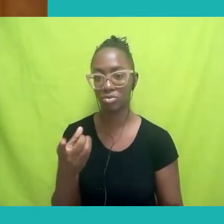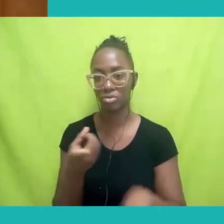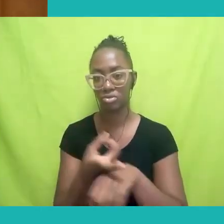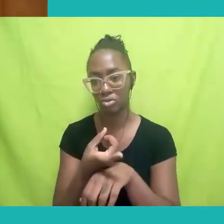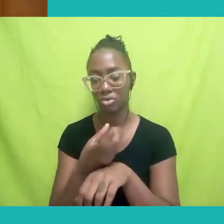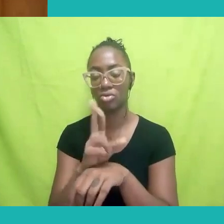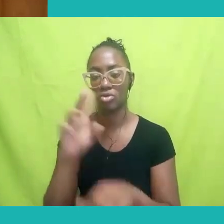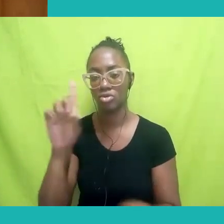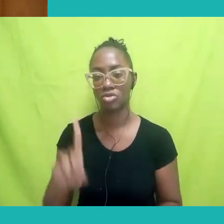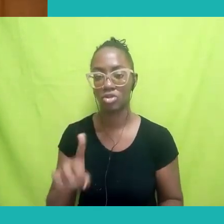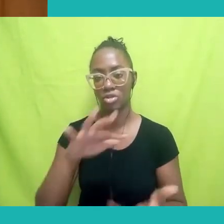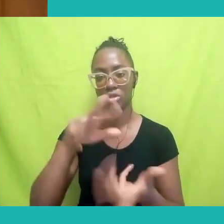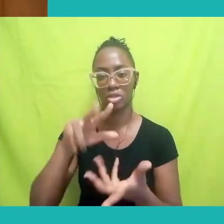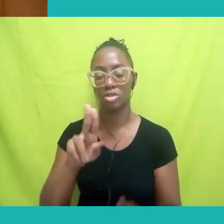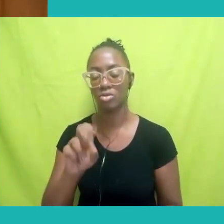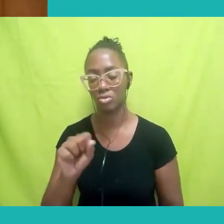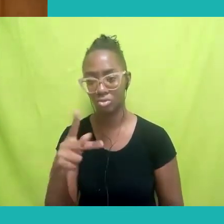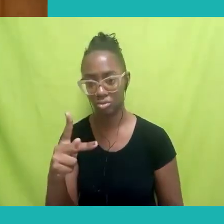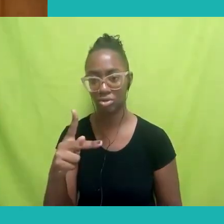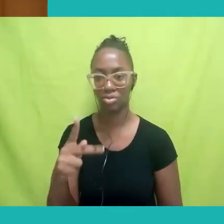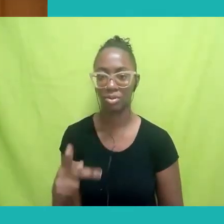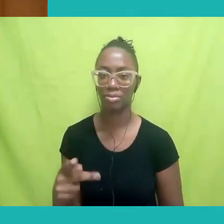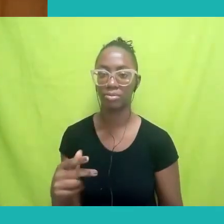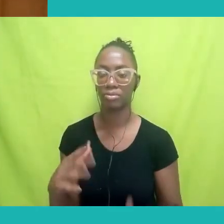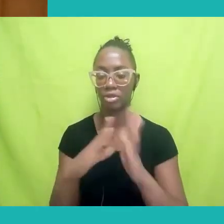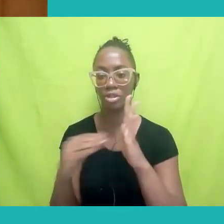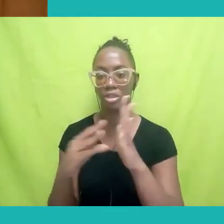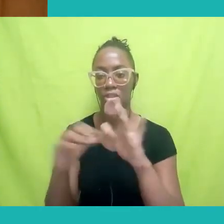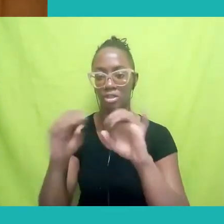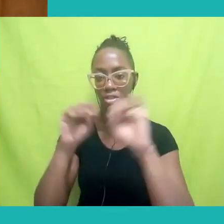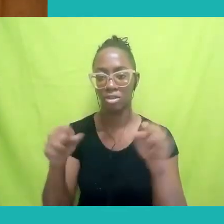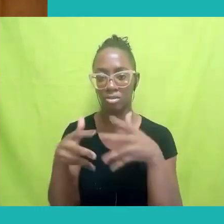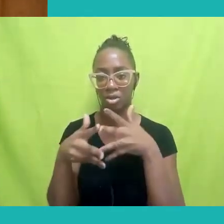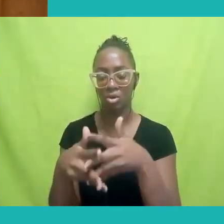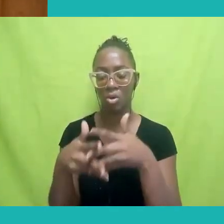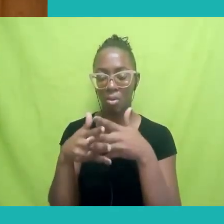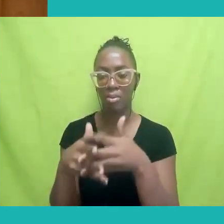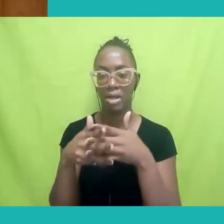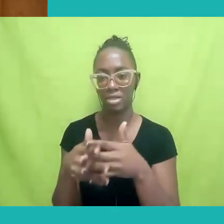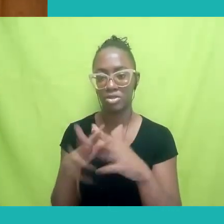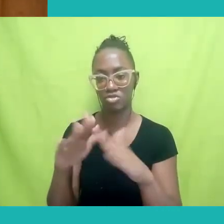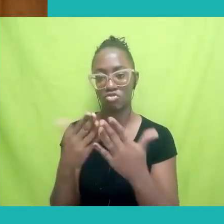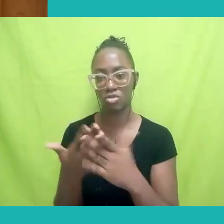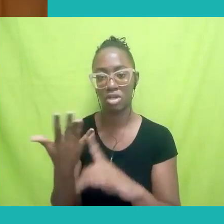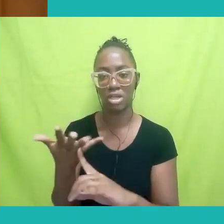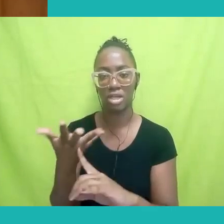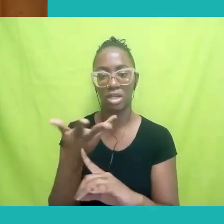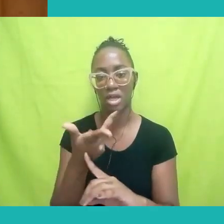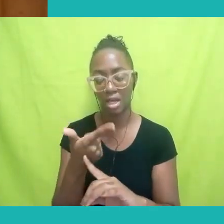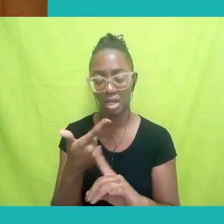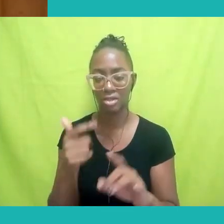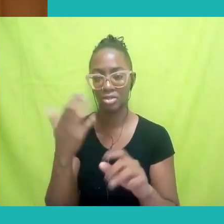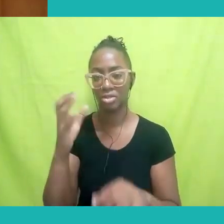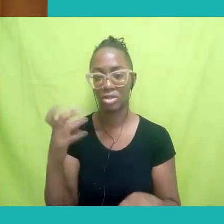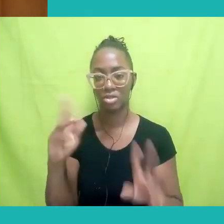USP e em Modelagem de Sistemas Complexos pela Escola de Artes, Ciências e Humanidades da mesma... Puxa